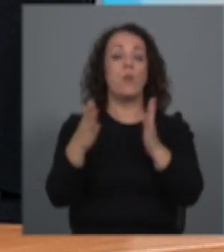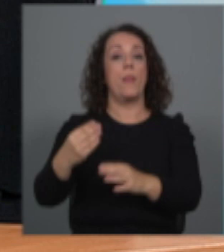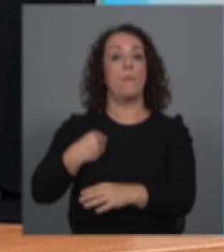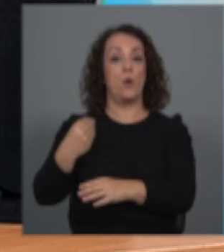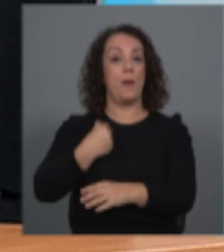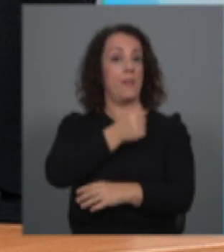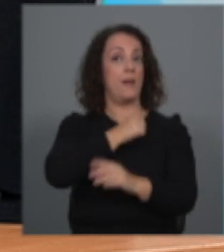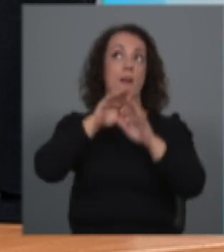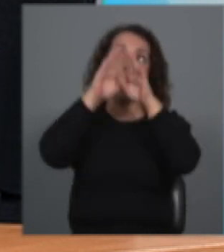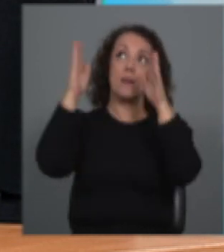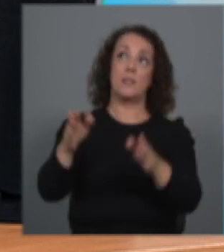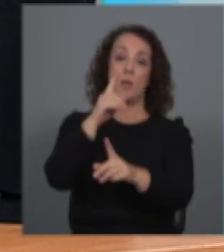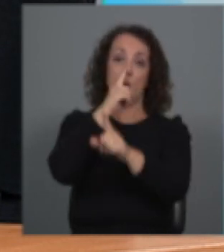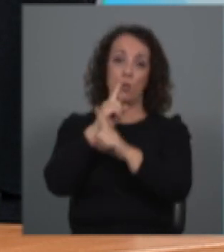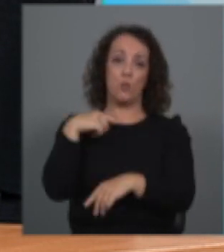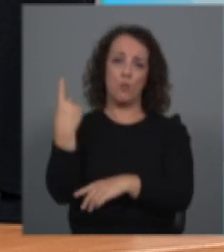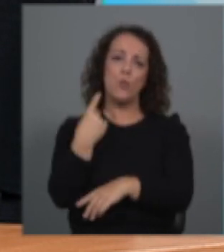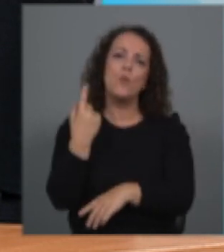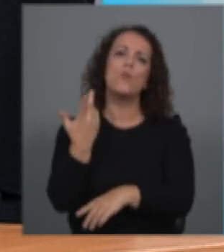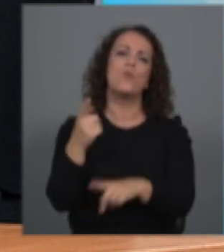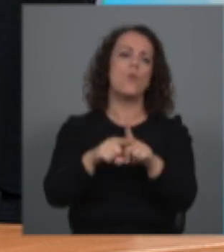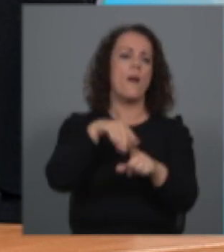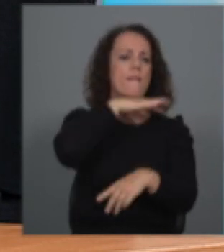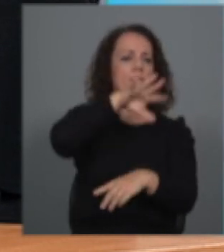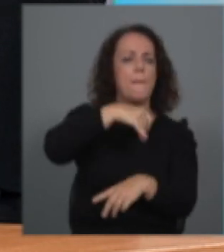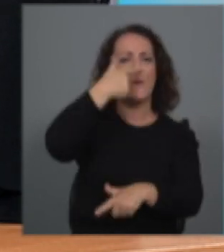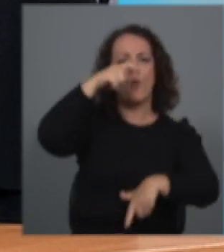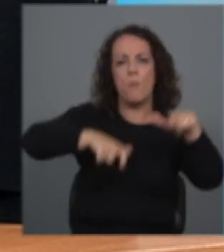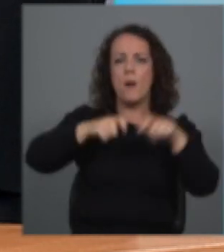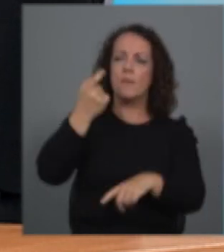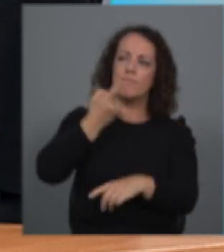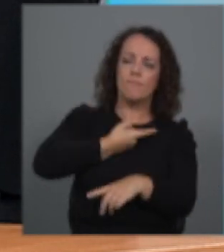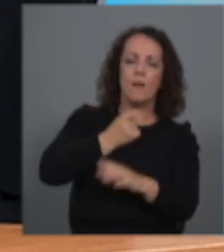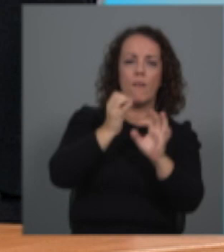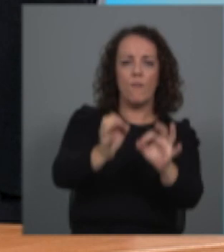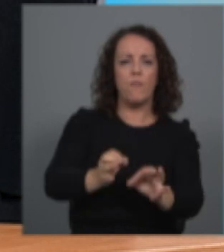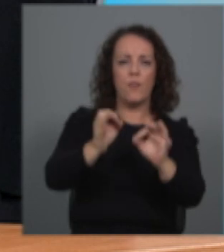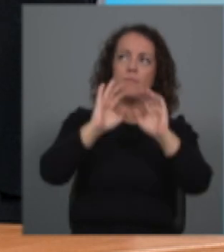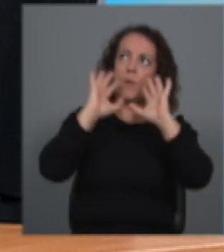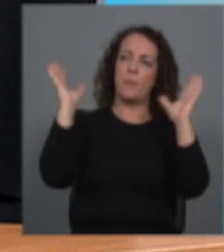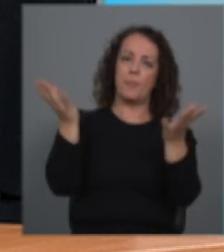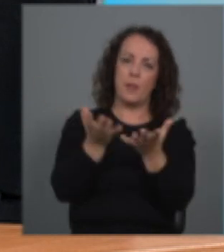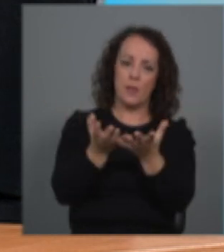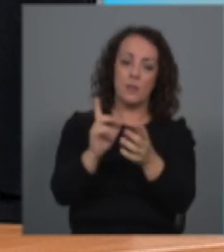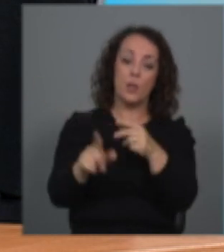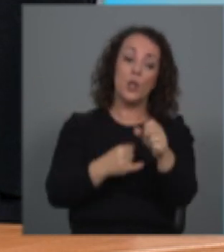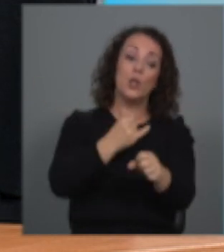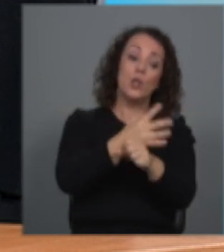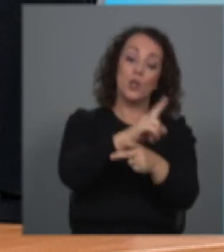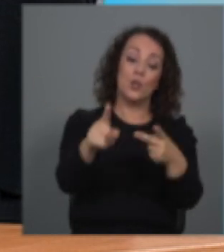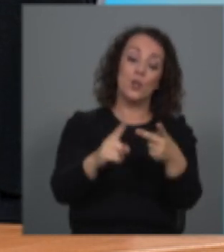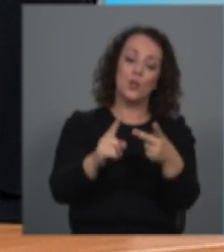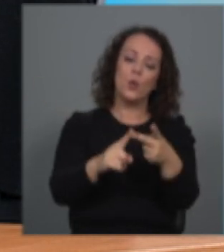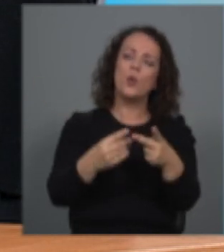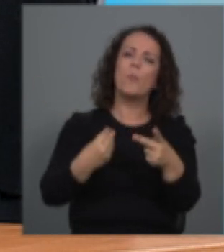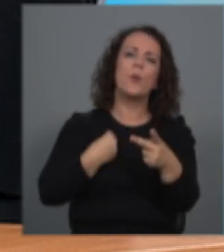uma família humana que tem que cuidar da sua casa, outra preocupada com as relações dentro desta